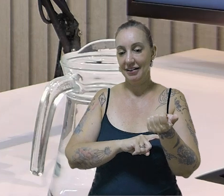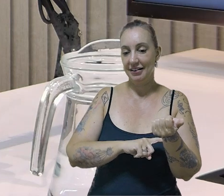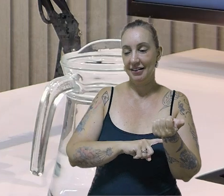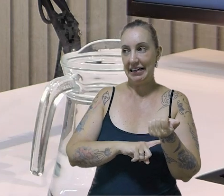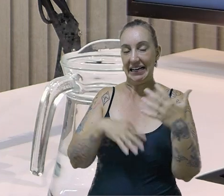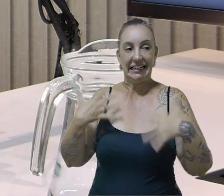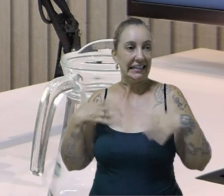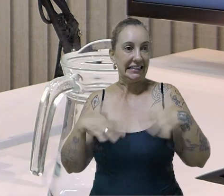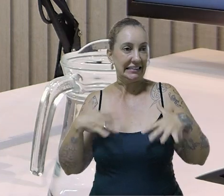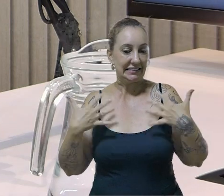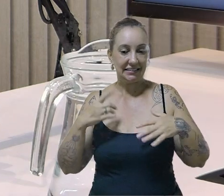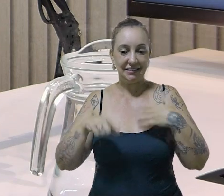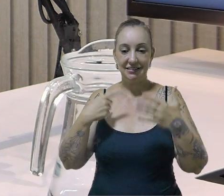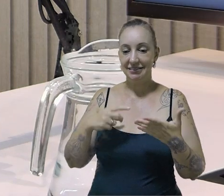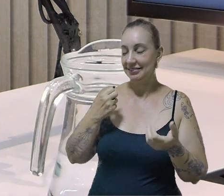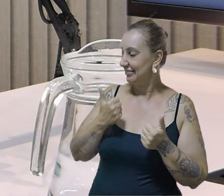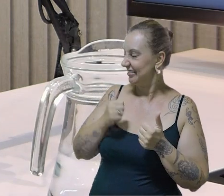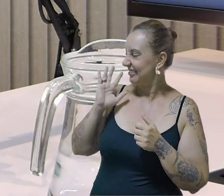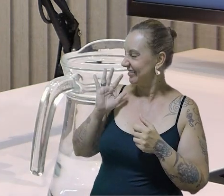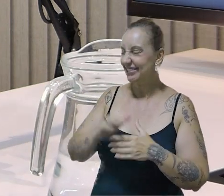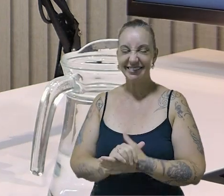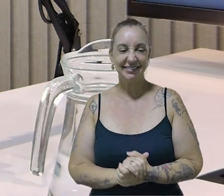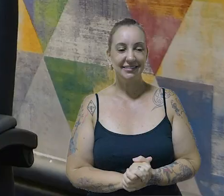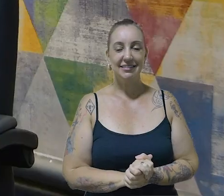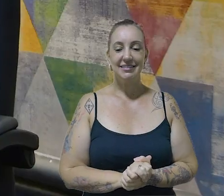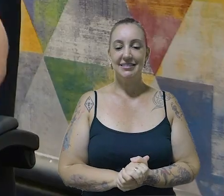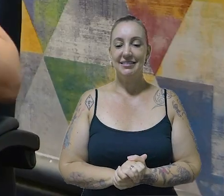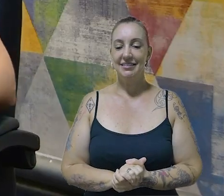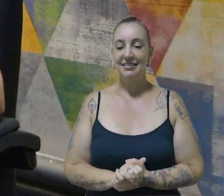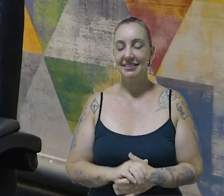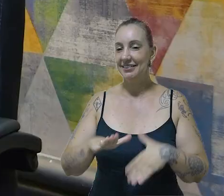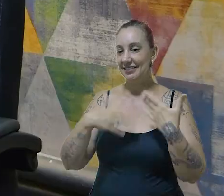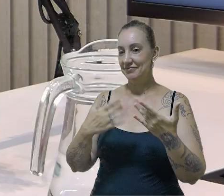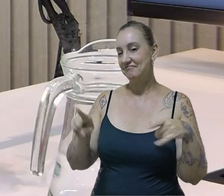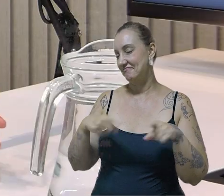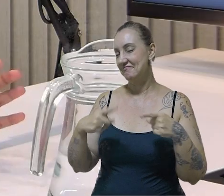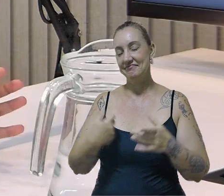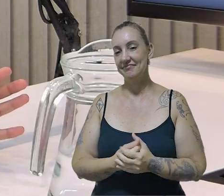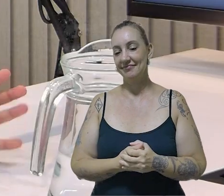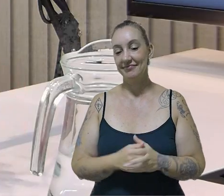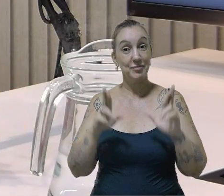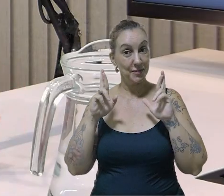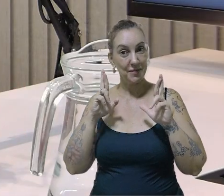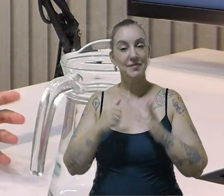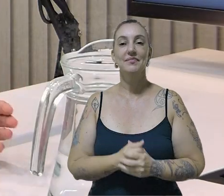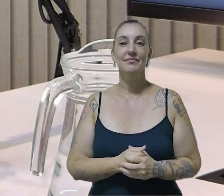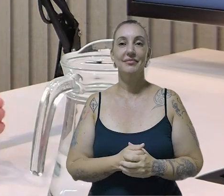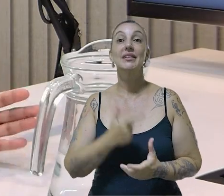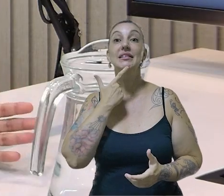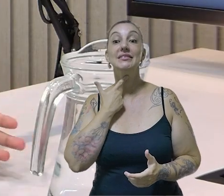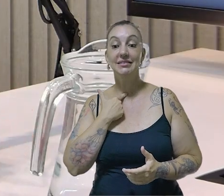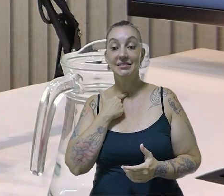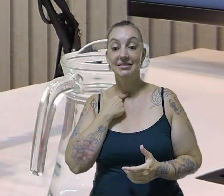tipo E aí depois que passar fal Até que foi legal aí começa vários musicais é aí é tomara eu tô Aim